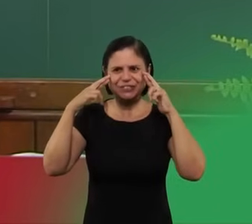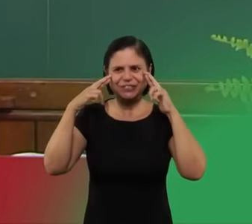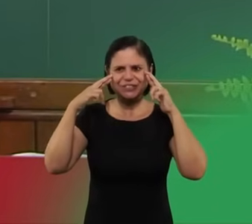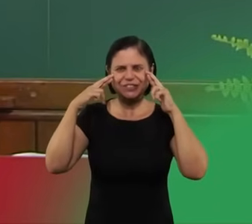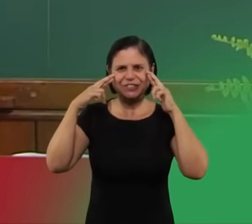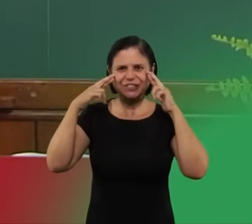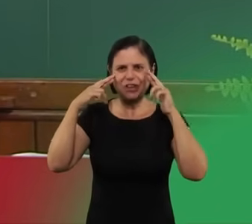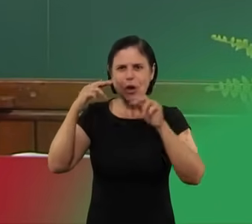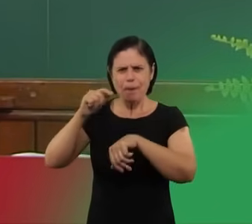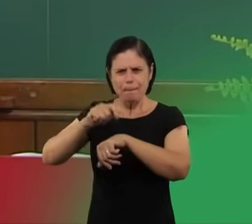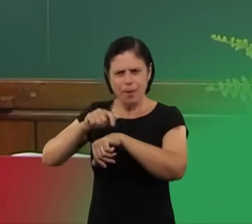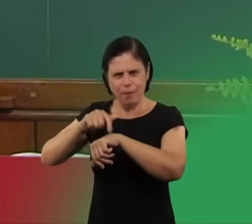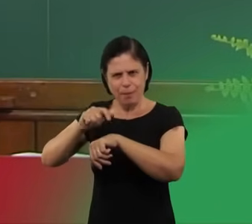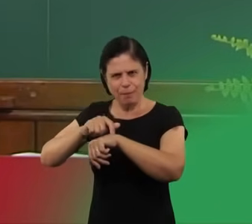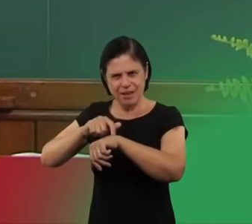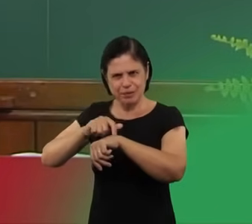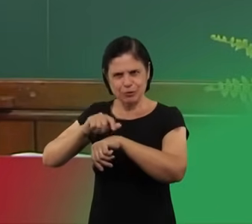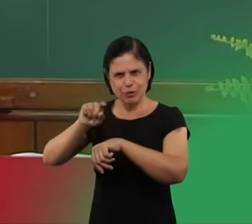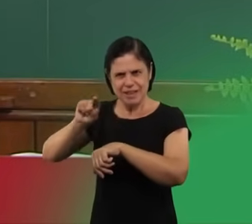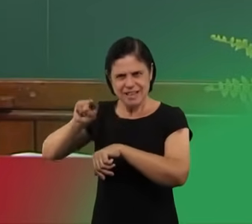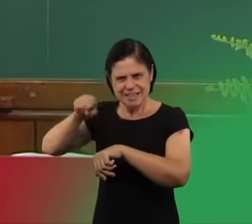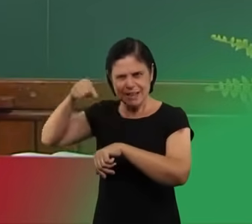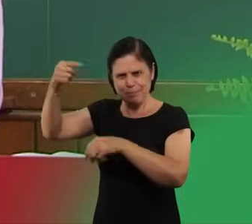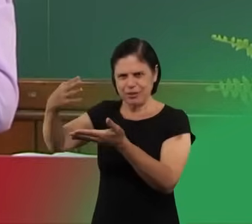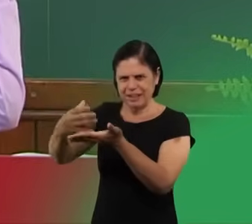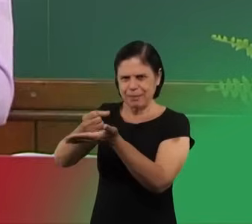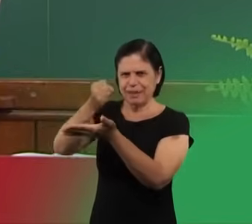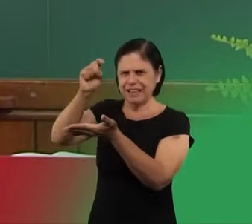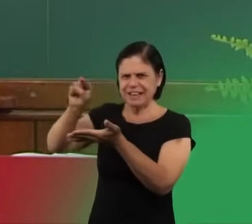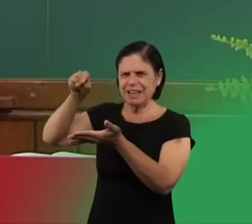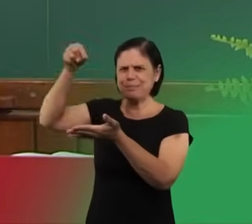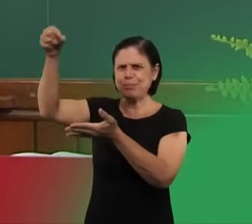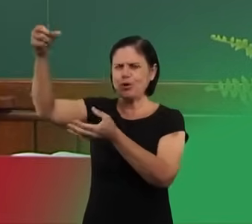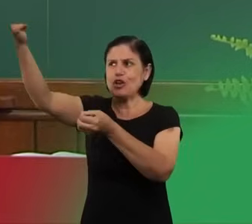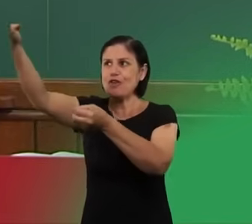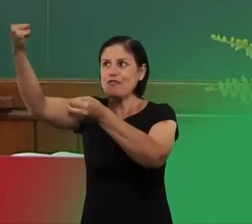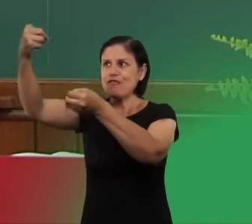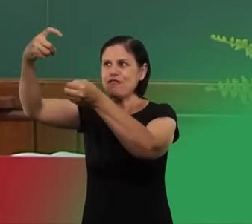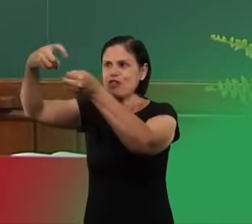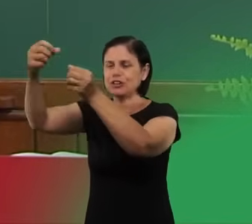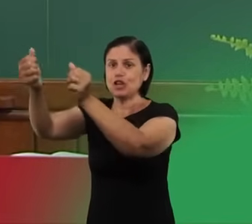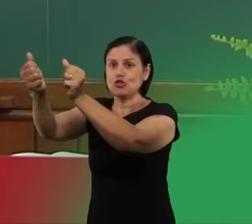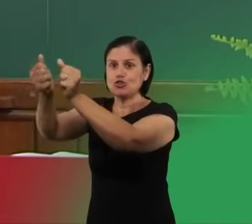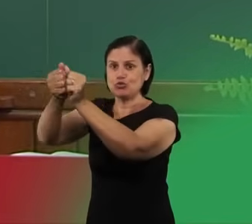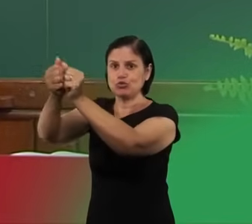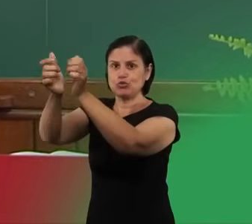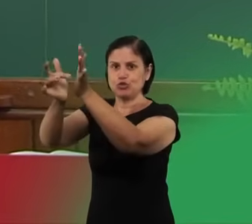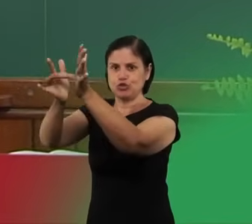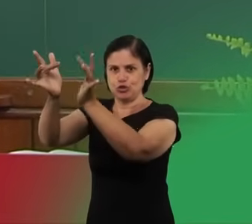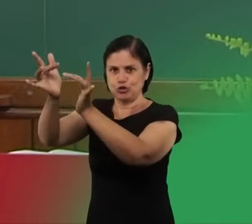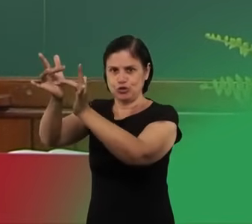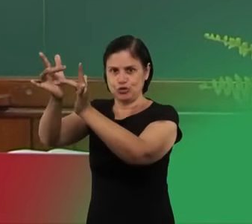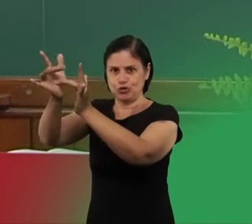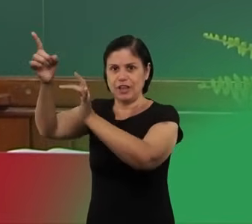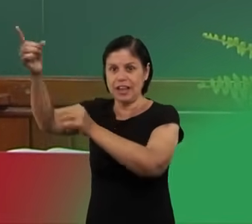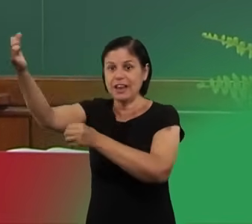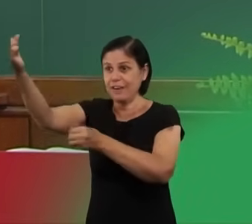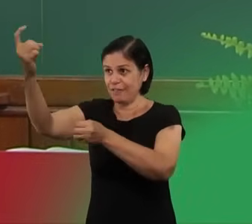Quando ela descer, ela descerá. Quando a igreja completar o arrebatamento, ela